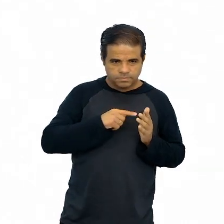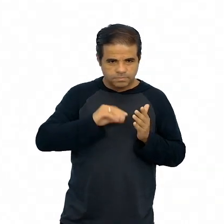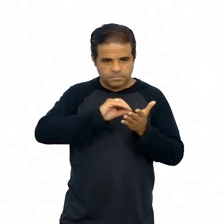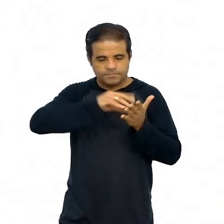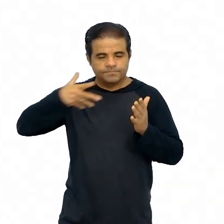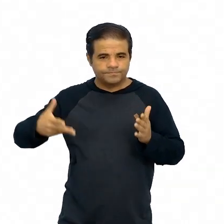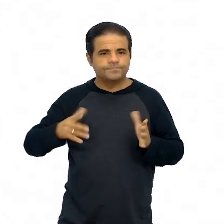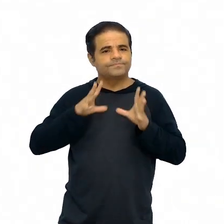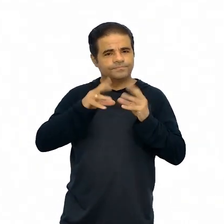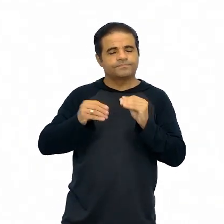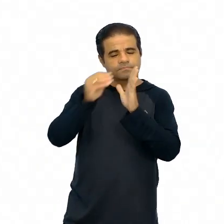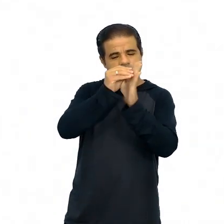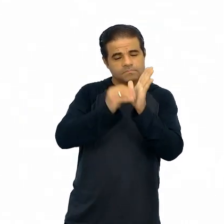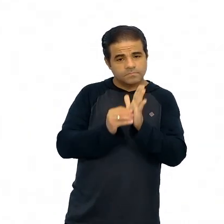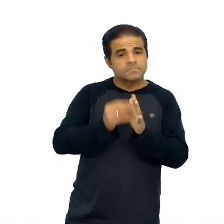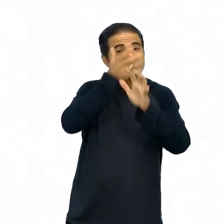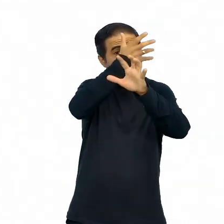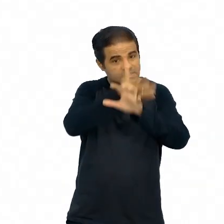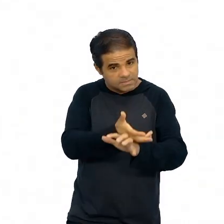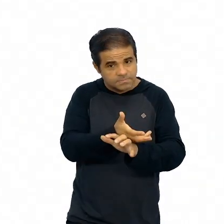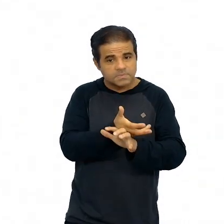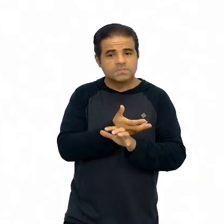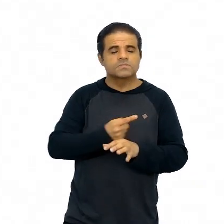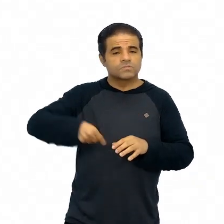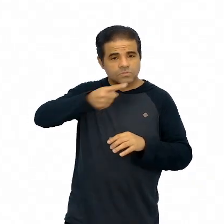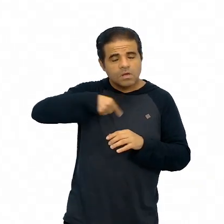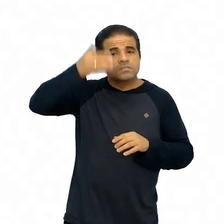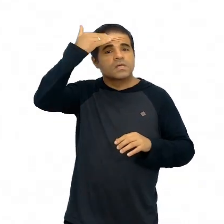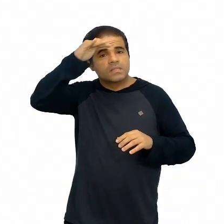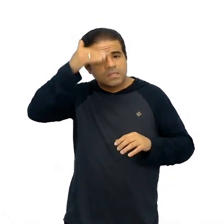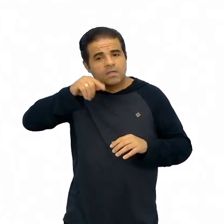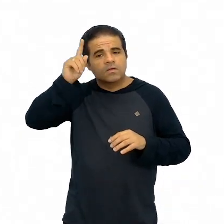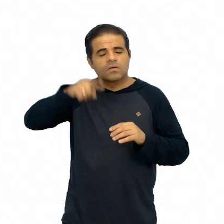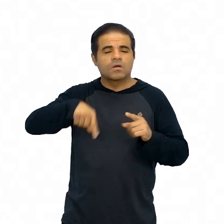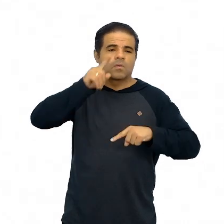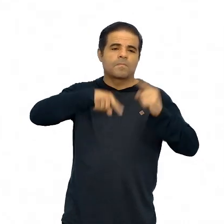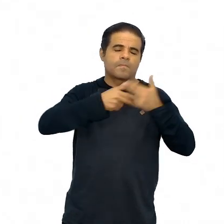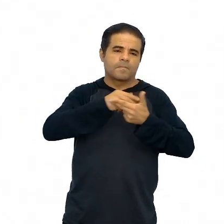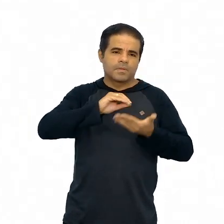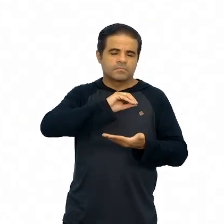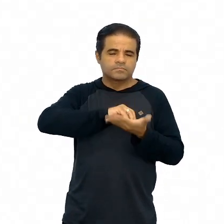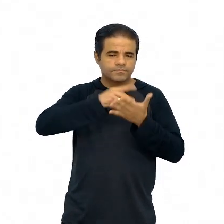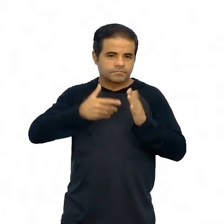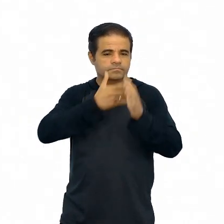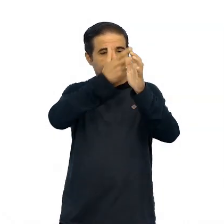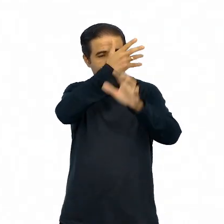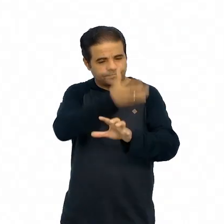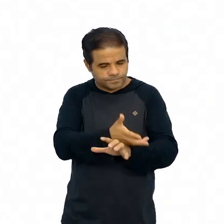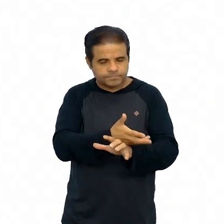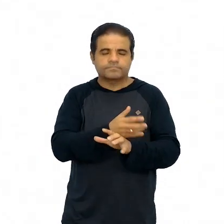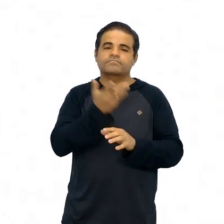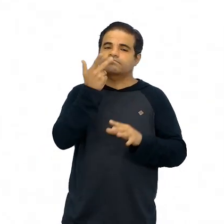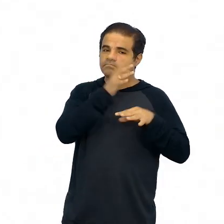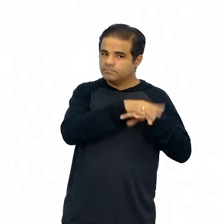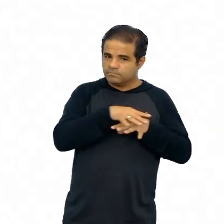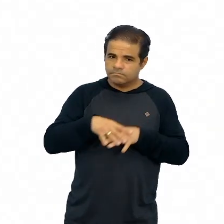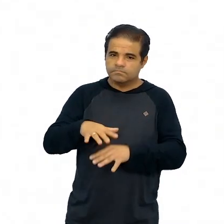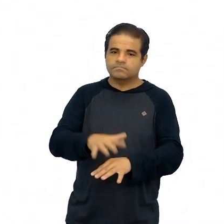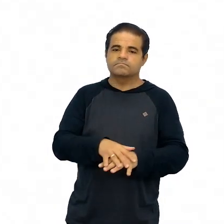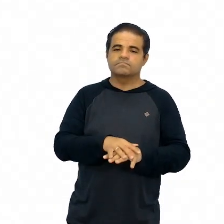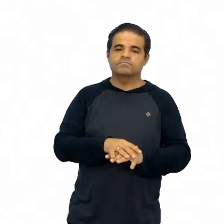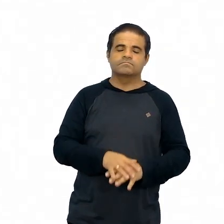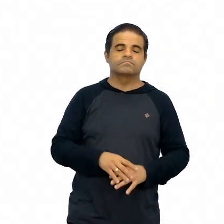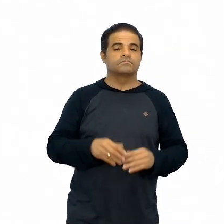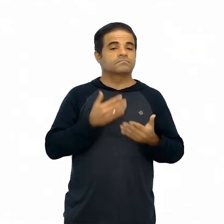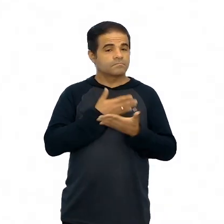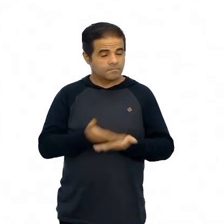currículo. E disciplina, a gente entende como componente curricular, que agora matemática não é mais disciplina